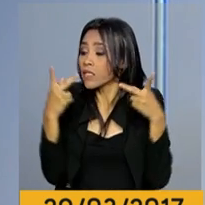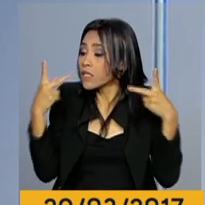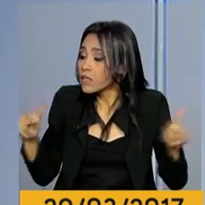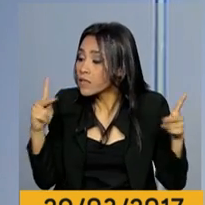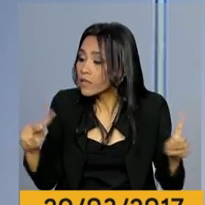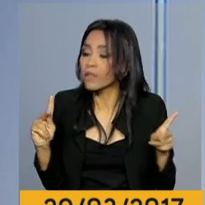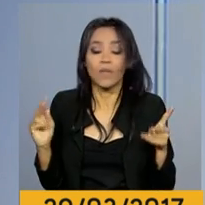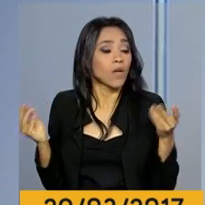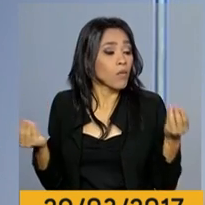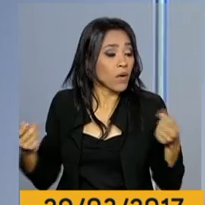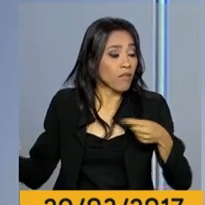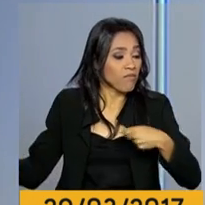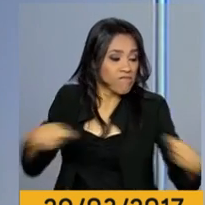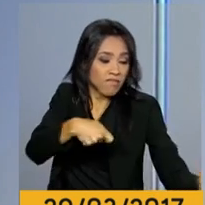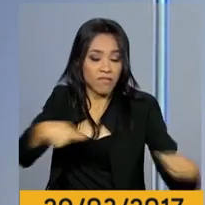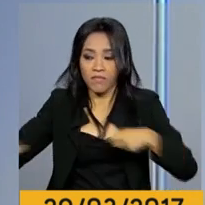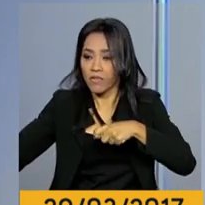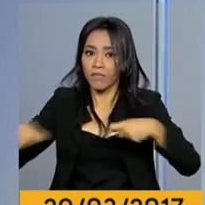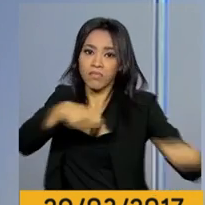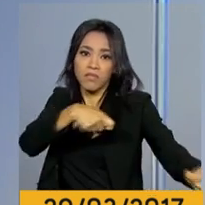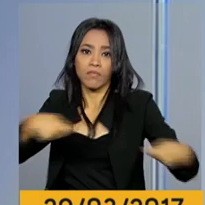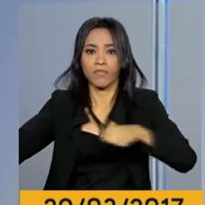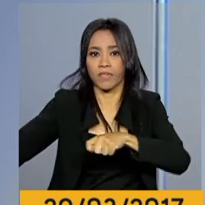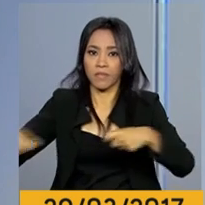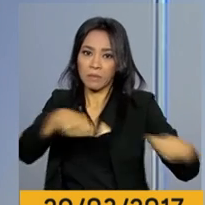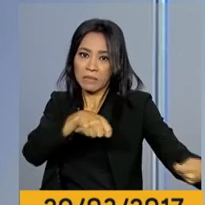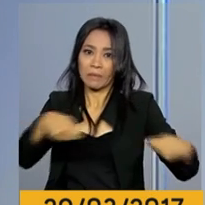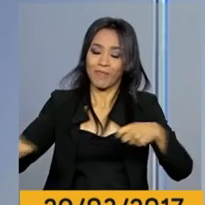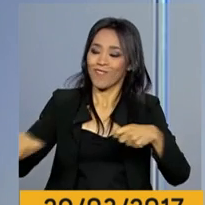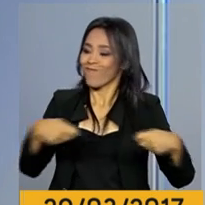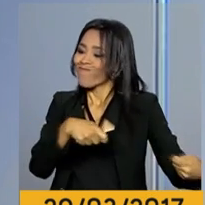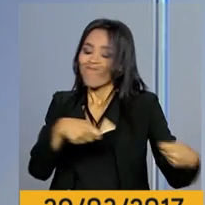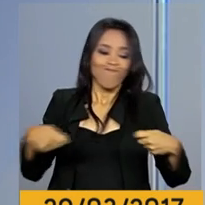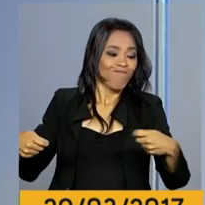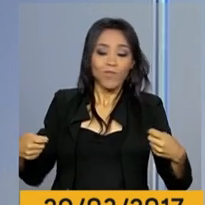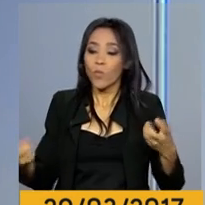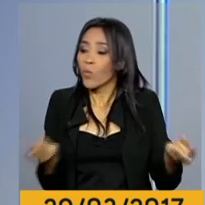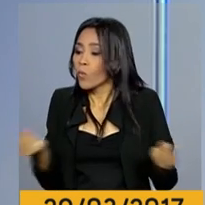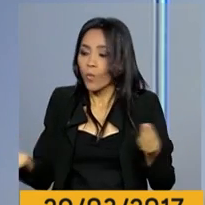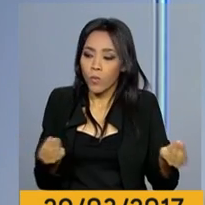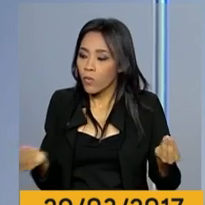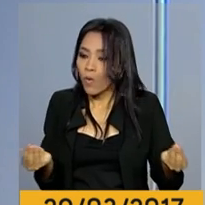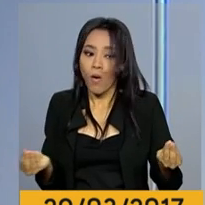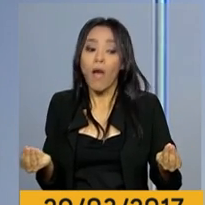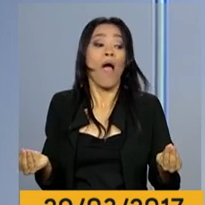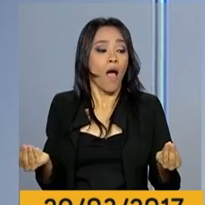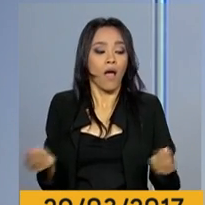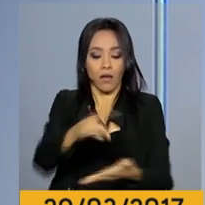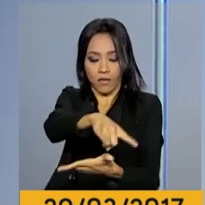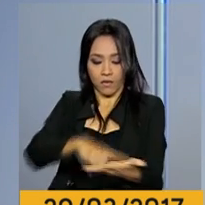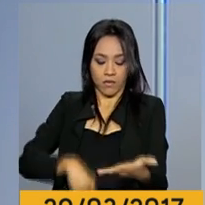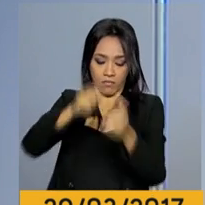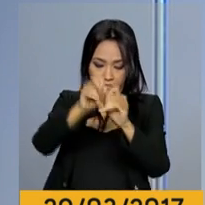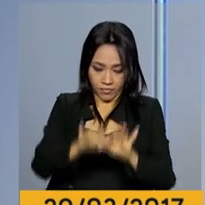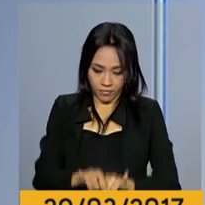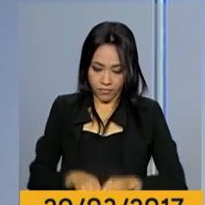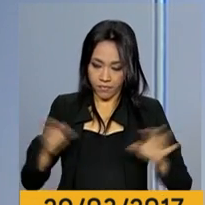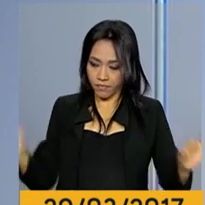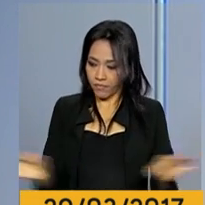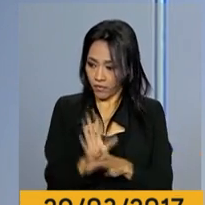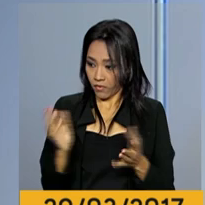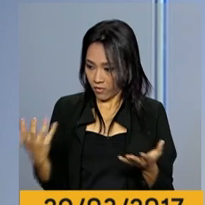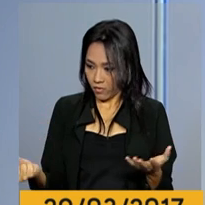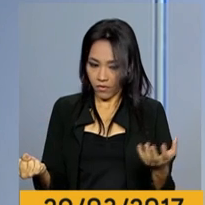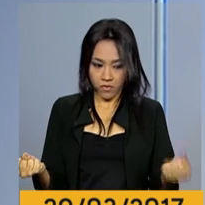pudesse sair portanto que o acordado sobre o legislado tanto que eu tenho dito que este projeto de lei que nós metemos